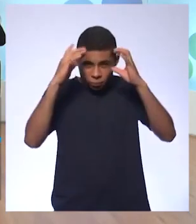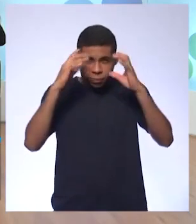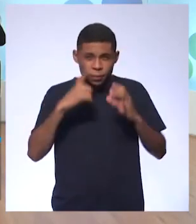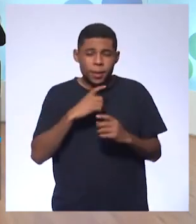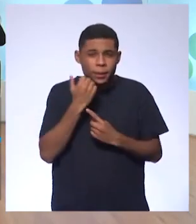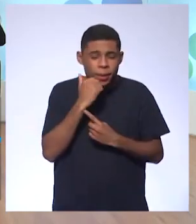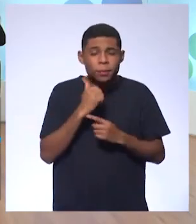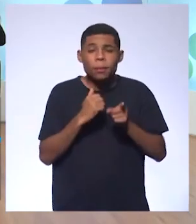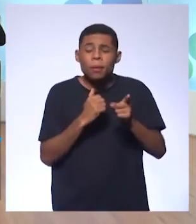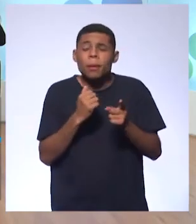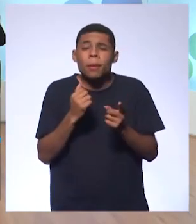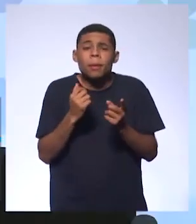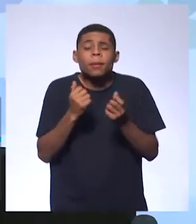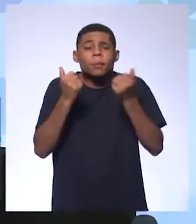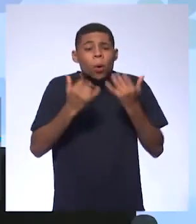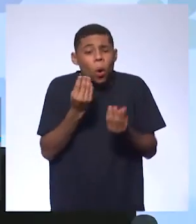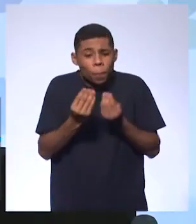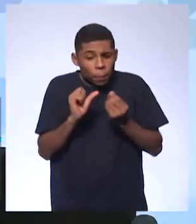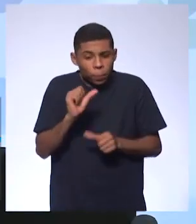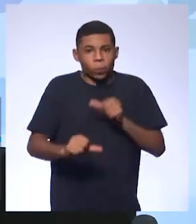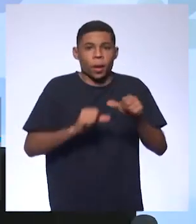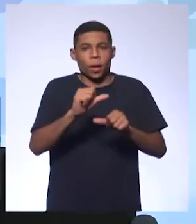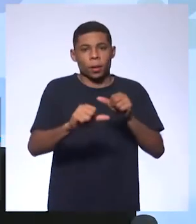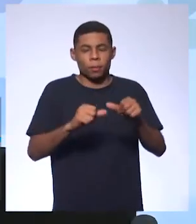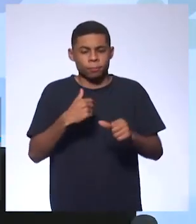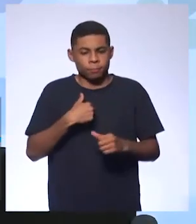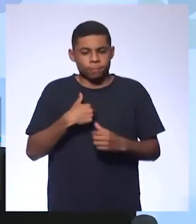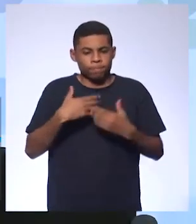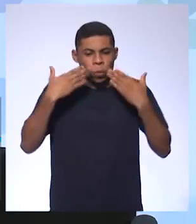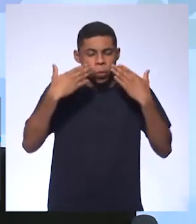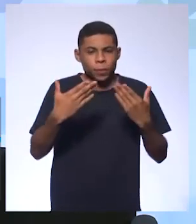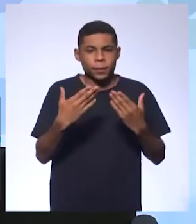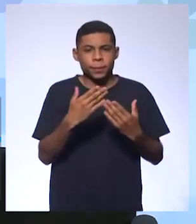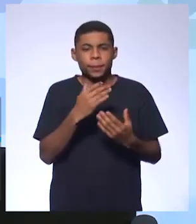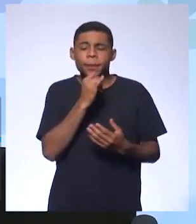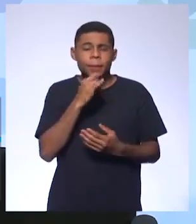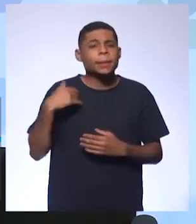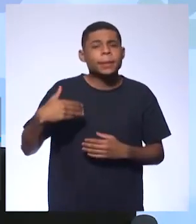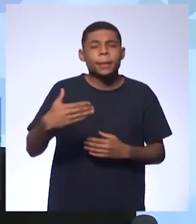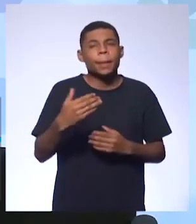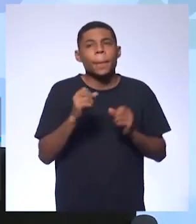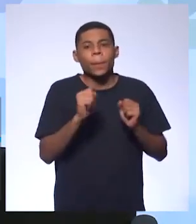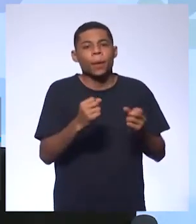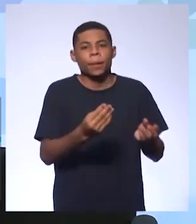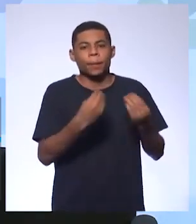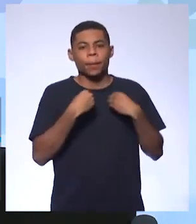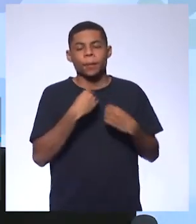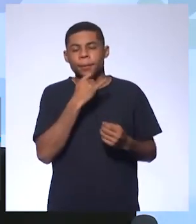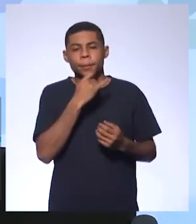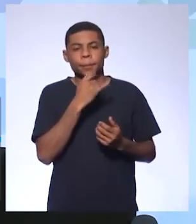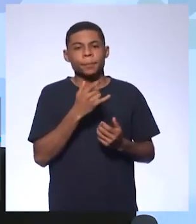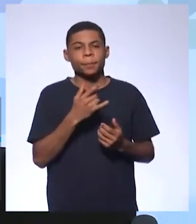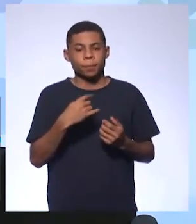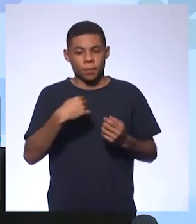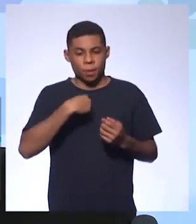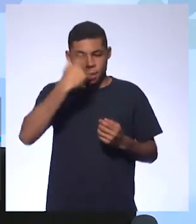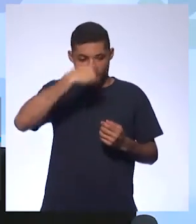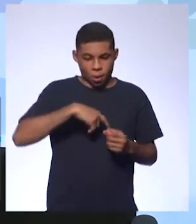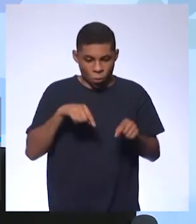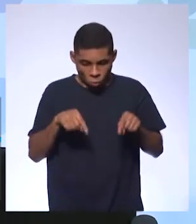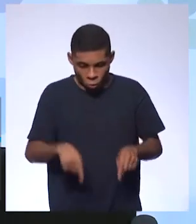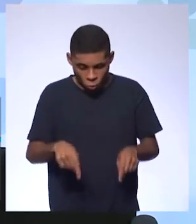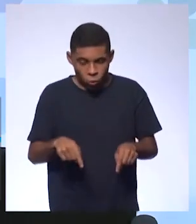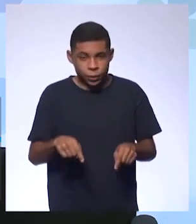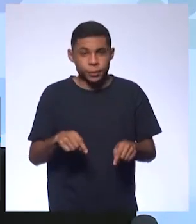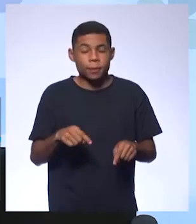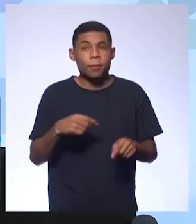posso mudar esses hábitos. Né? Até porque ele fala que o hábito interfere naquilo que eu chamo do meu eu hoje,